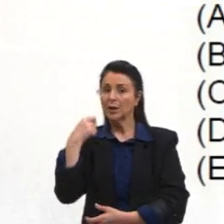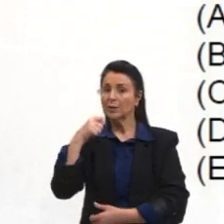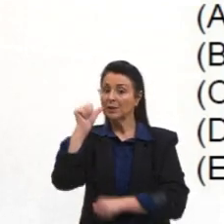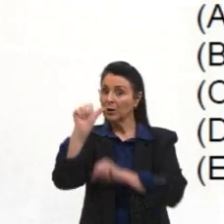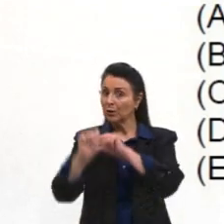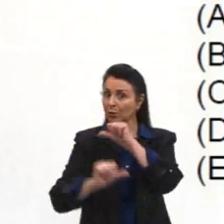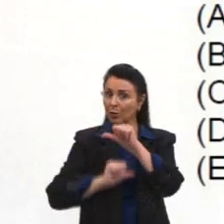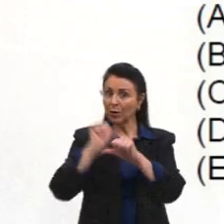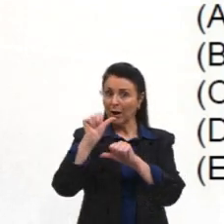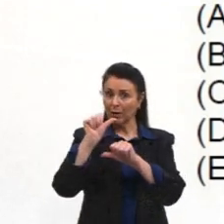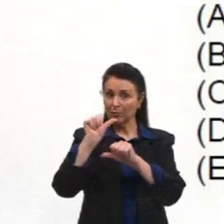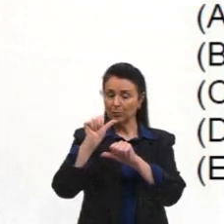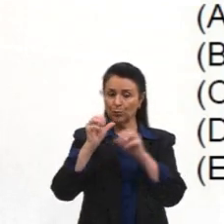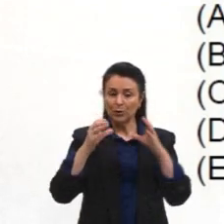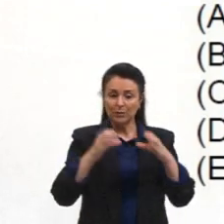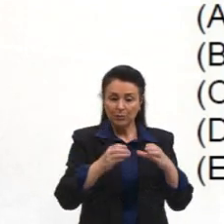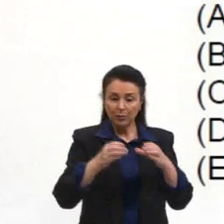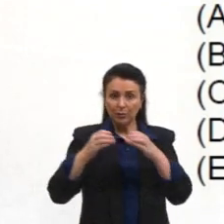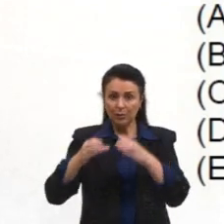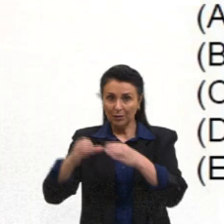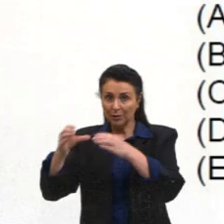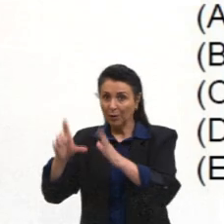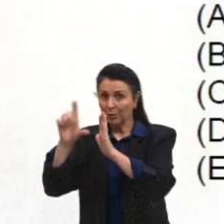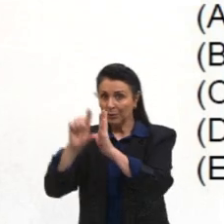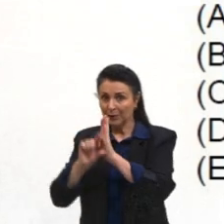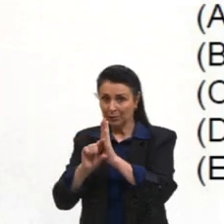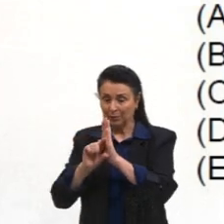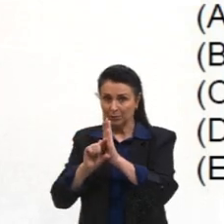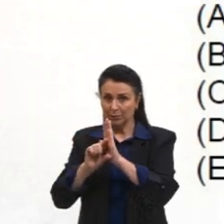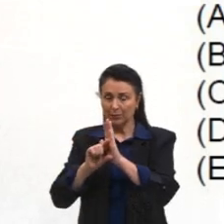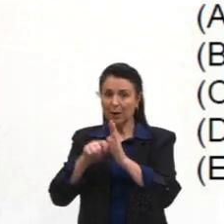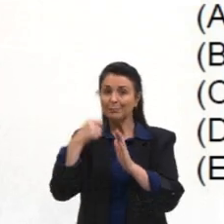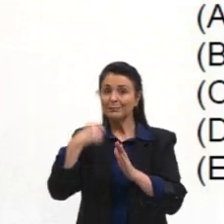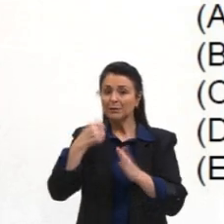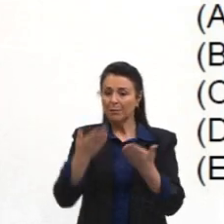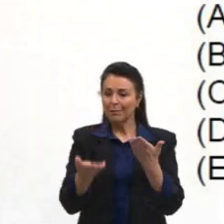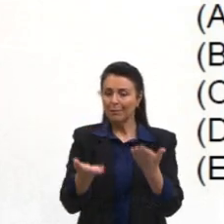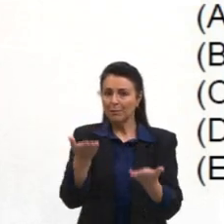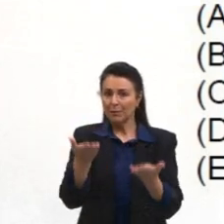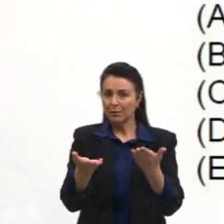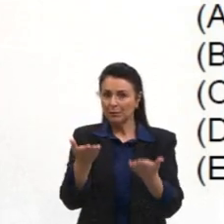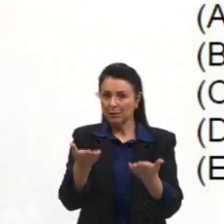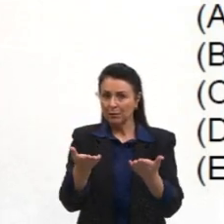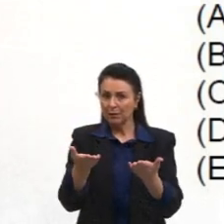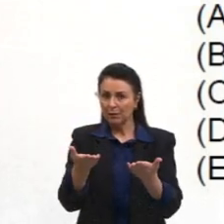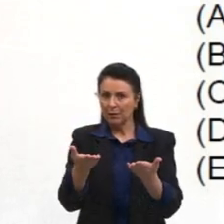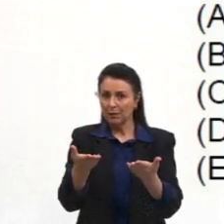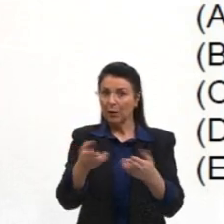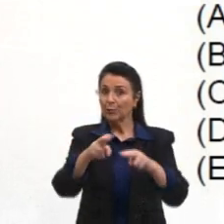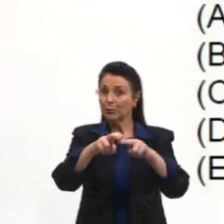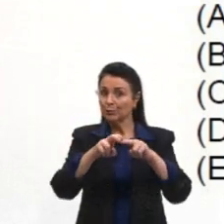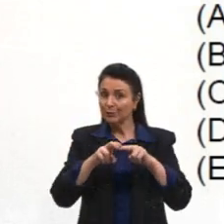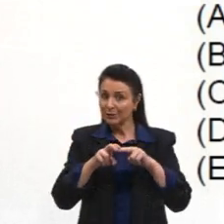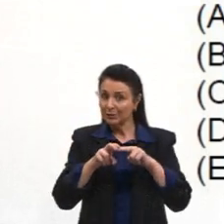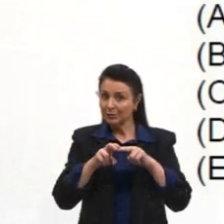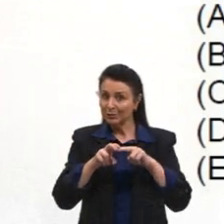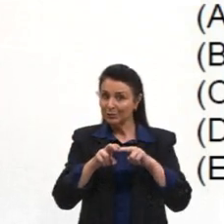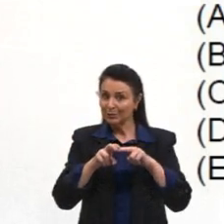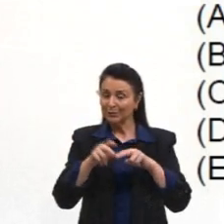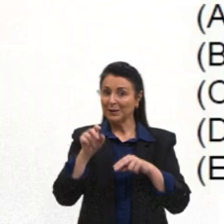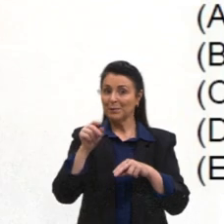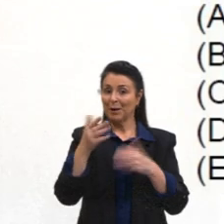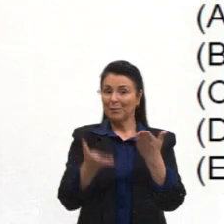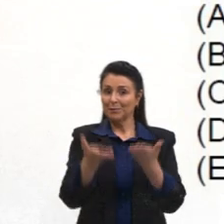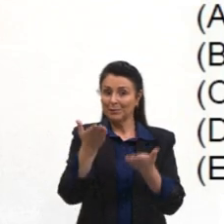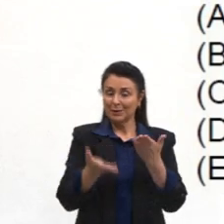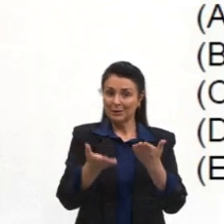embalagens menores o único objetivo para pesagem é isso único objetivo para o único disponível para